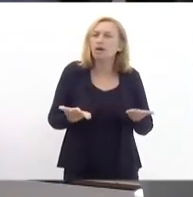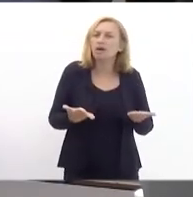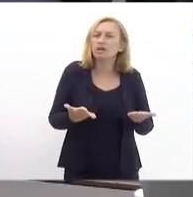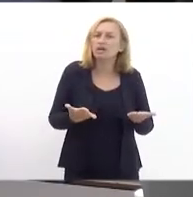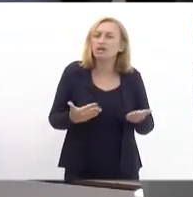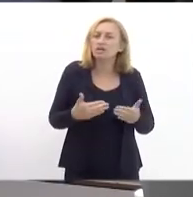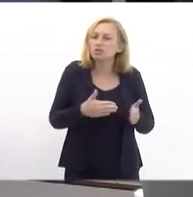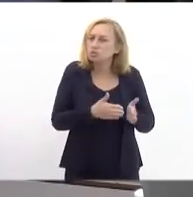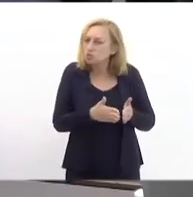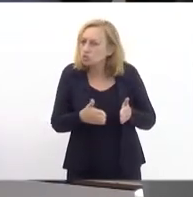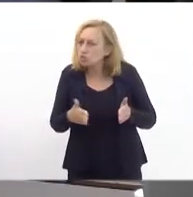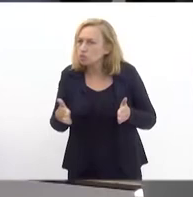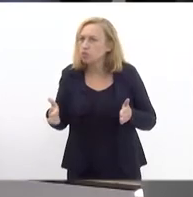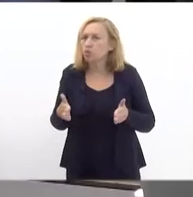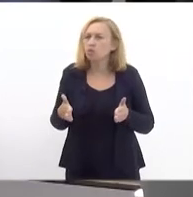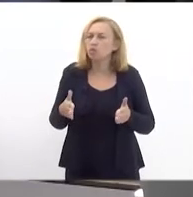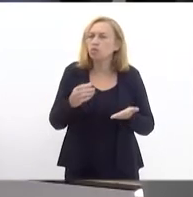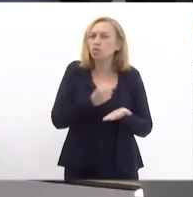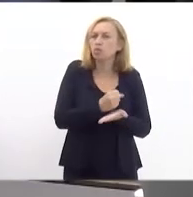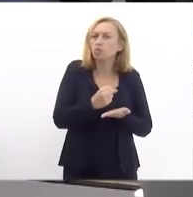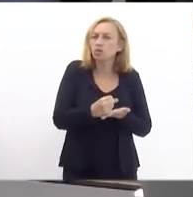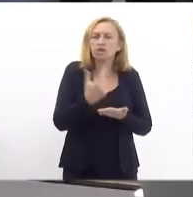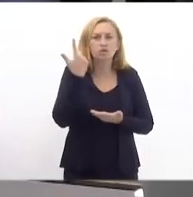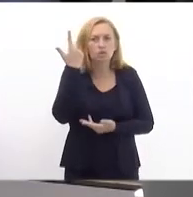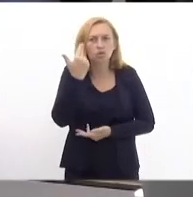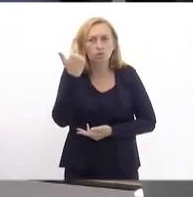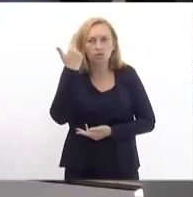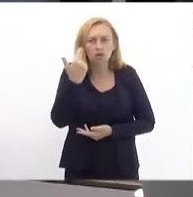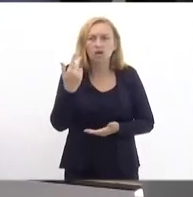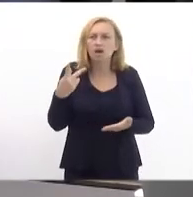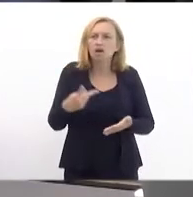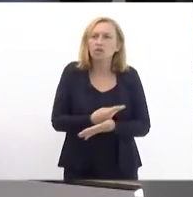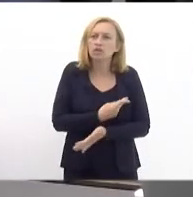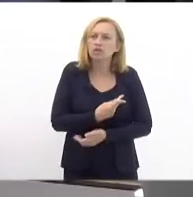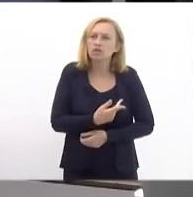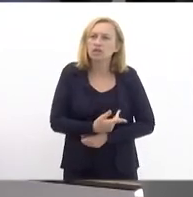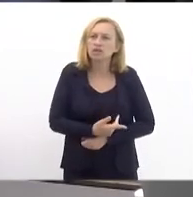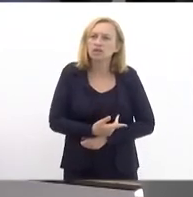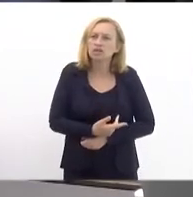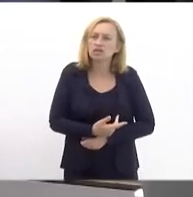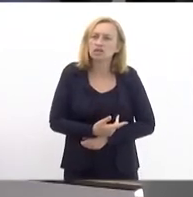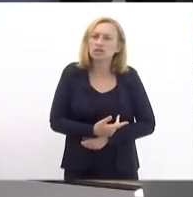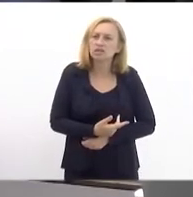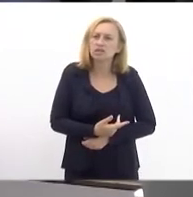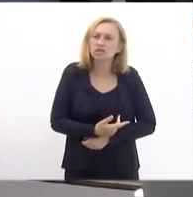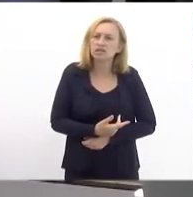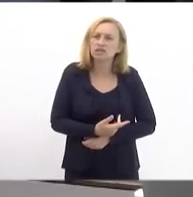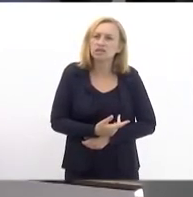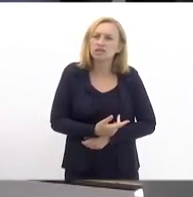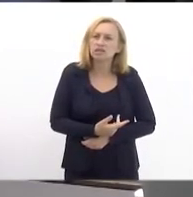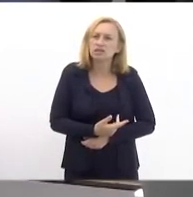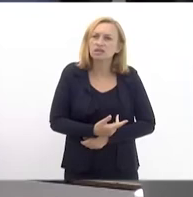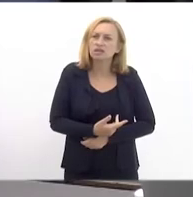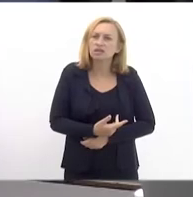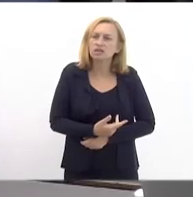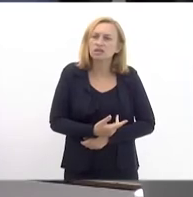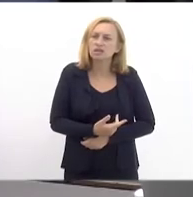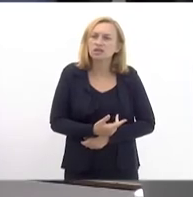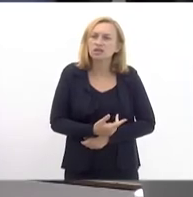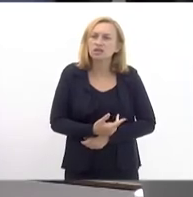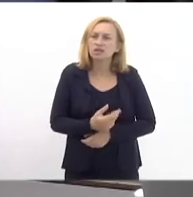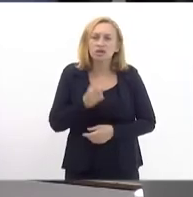no decorrer do contrato, normalmente, acontece as seguintes